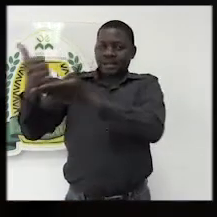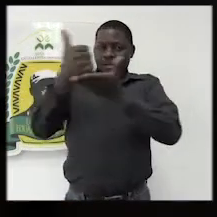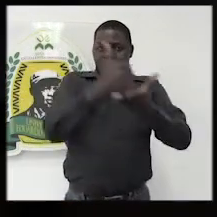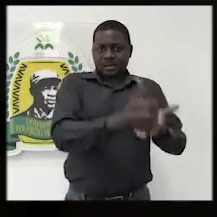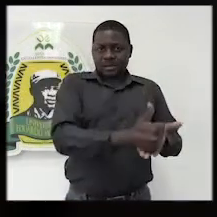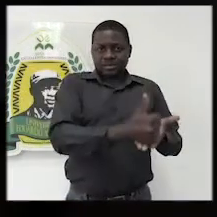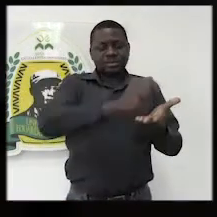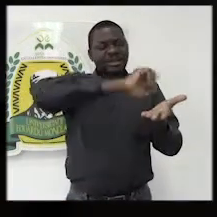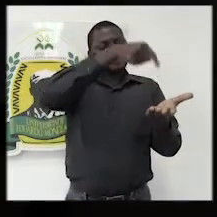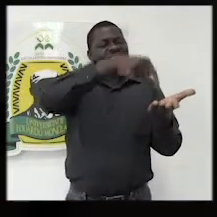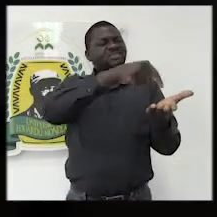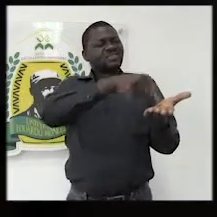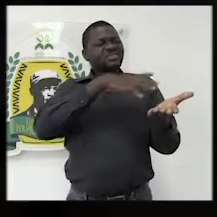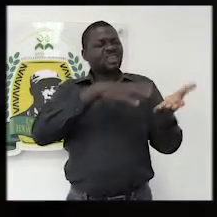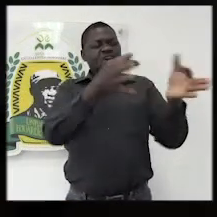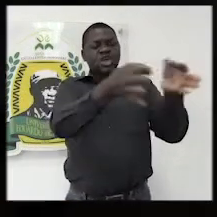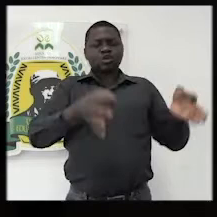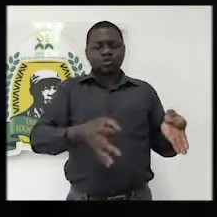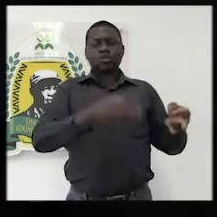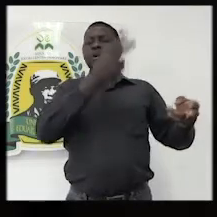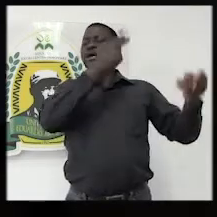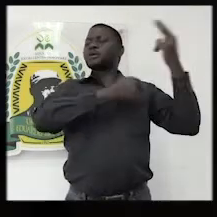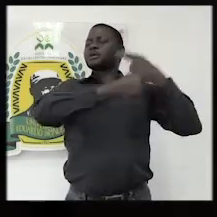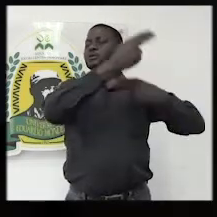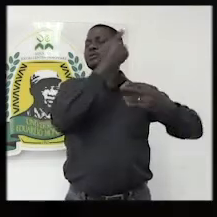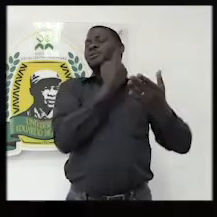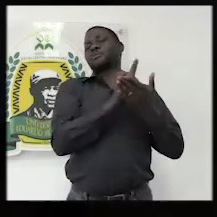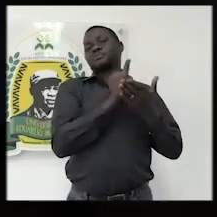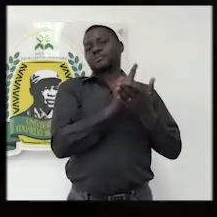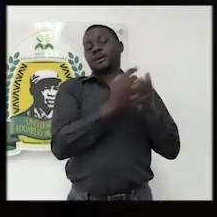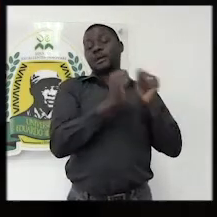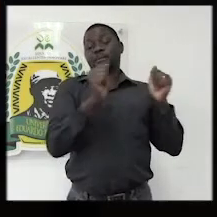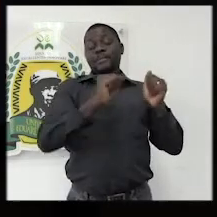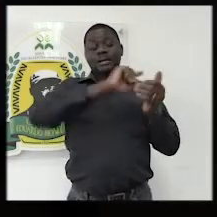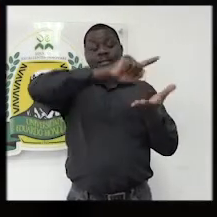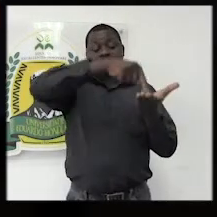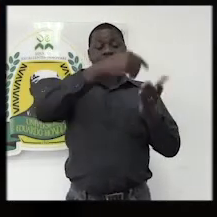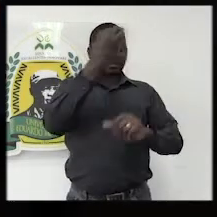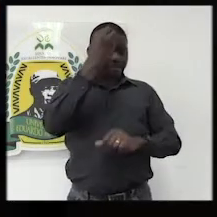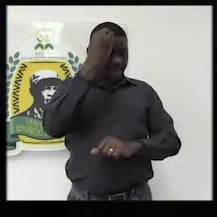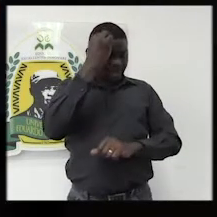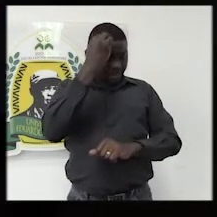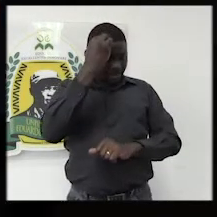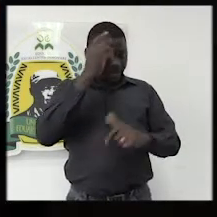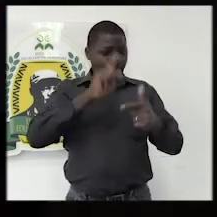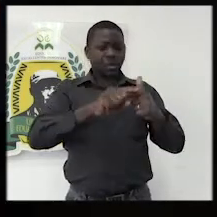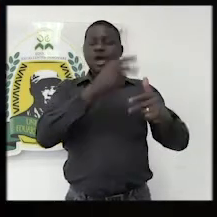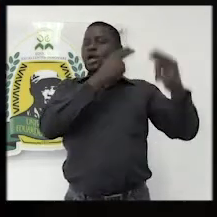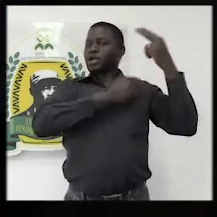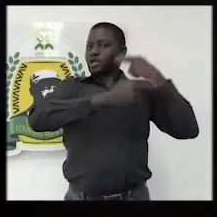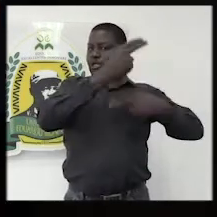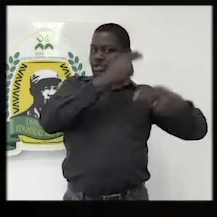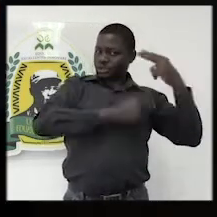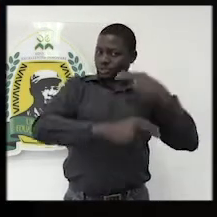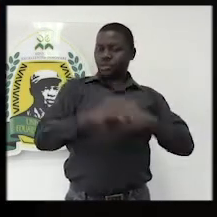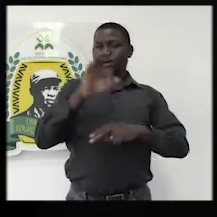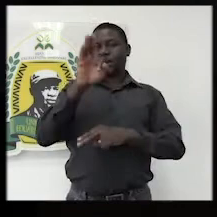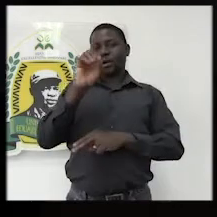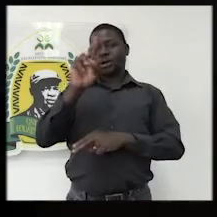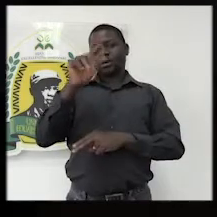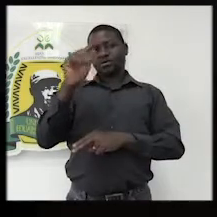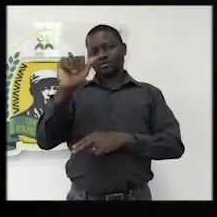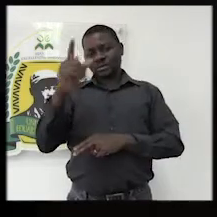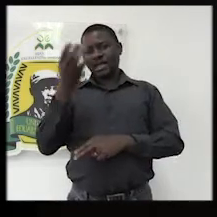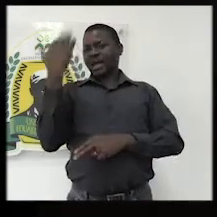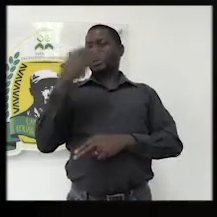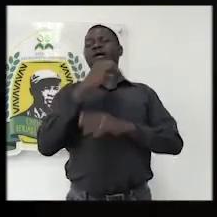do centro possuir documentação histórica importante sobre a cidade de Maputo, história da fortaleza e da resistência